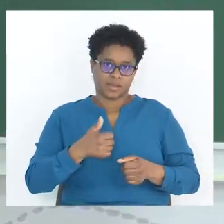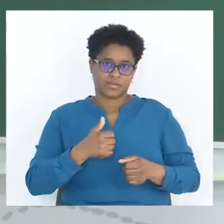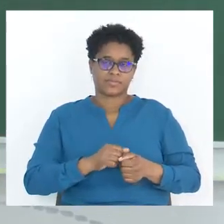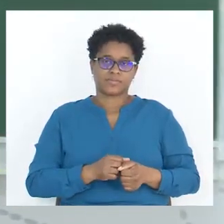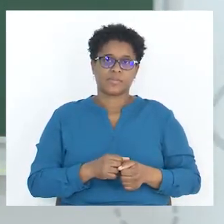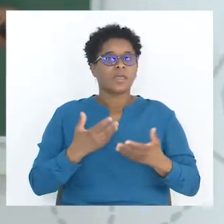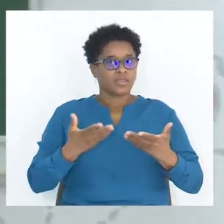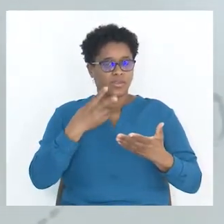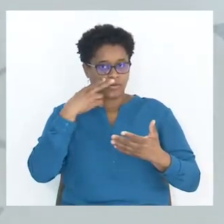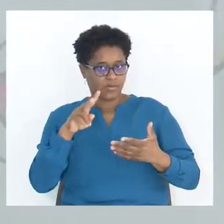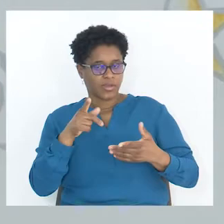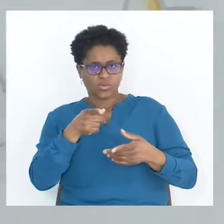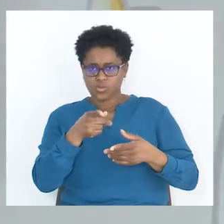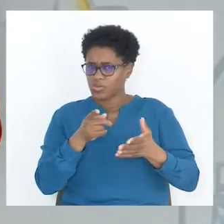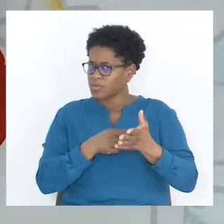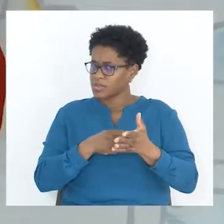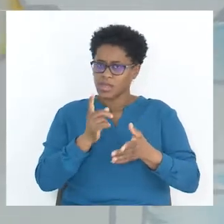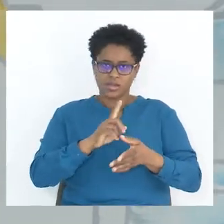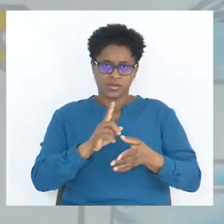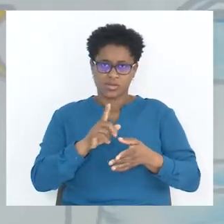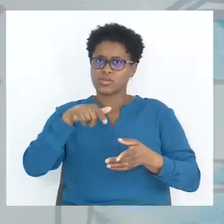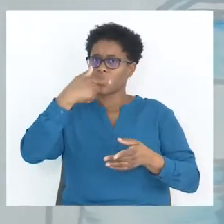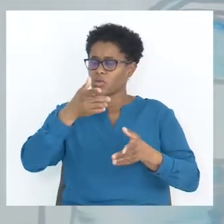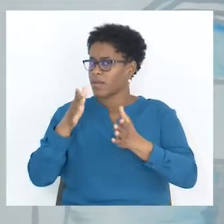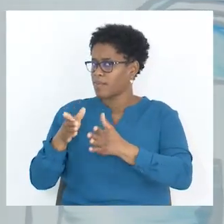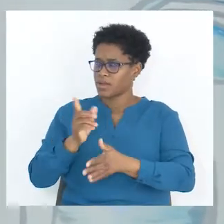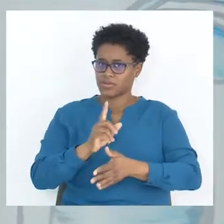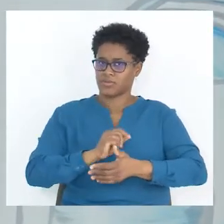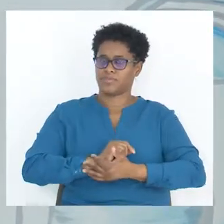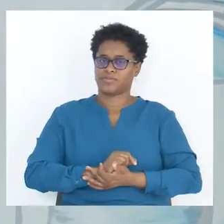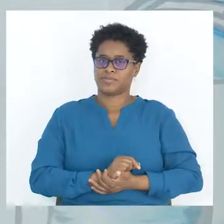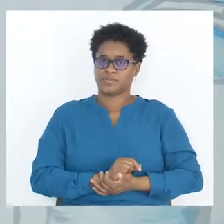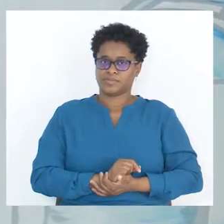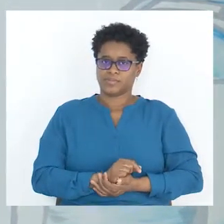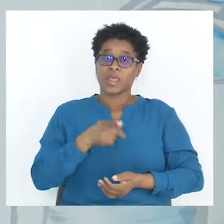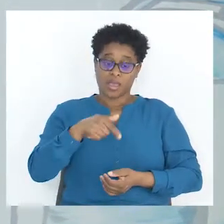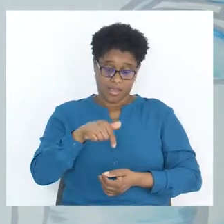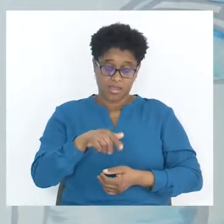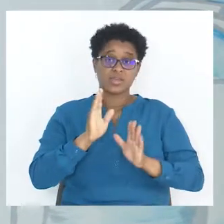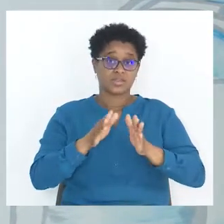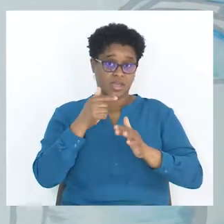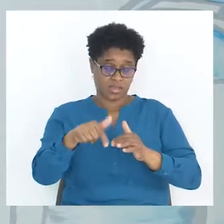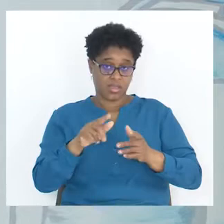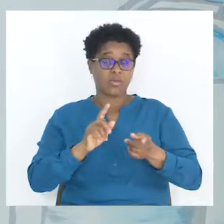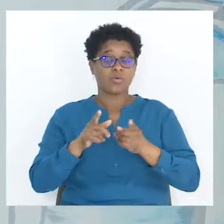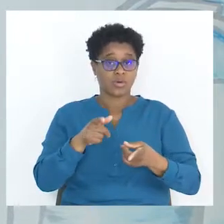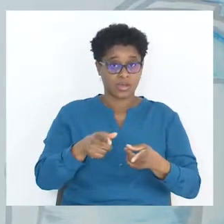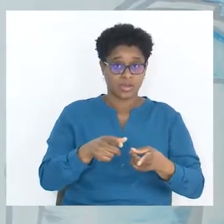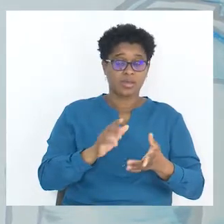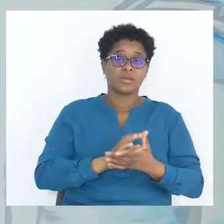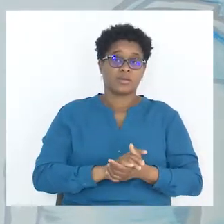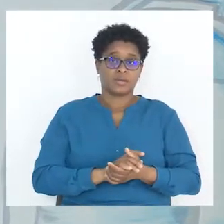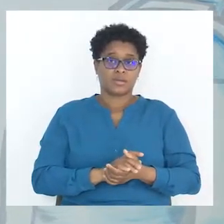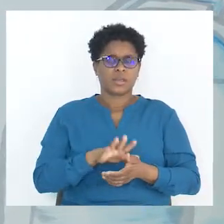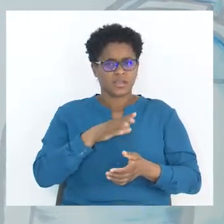Ok? Então repara que tu não vais precisar da outra parte e aqui já tens aquilo que é a